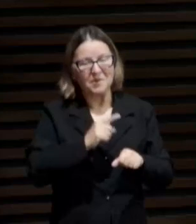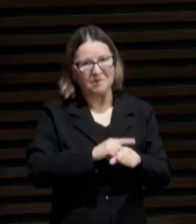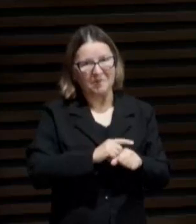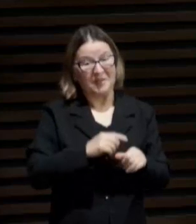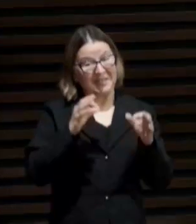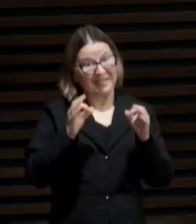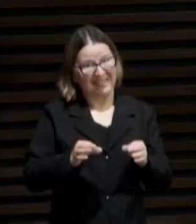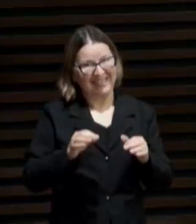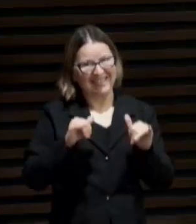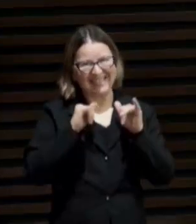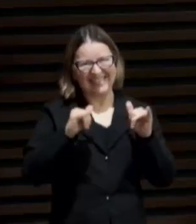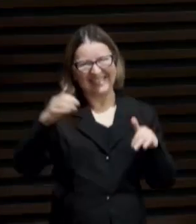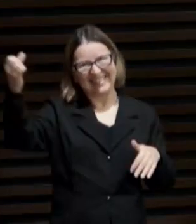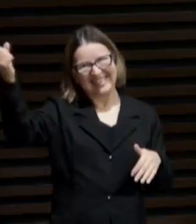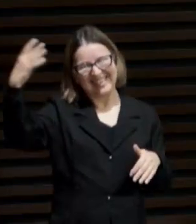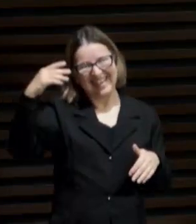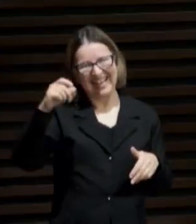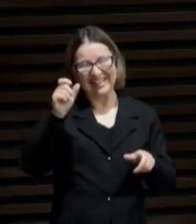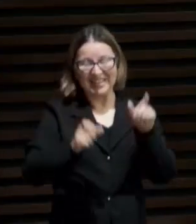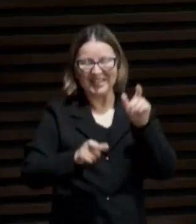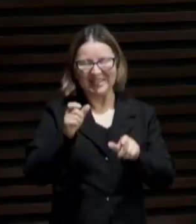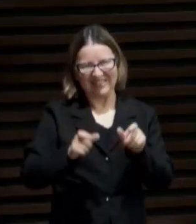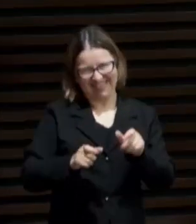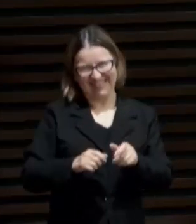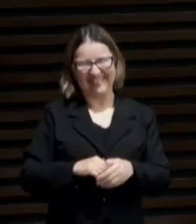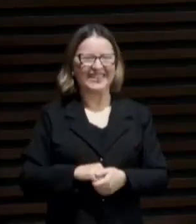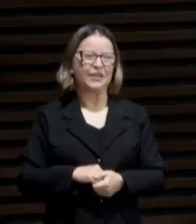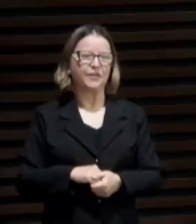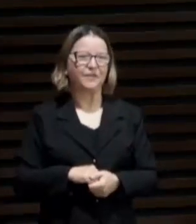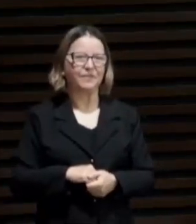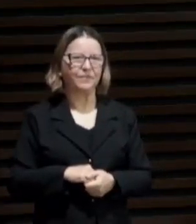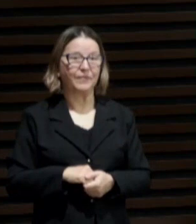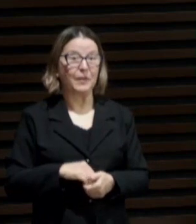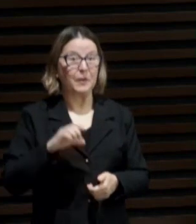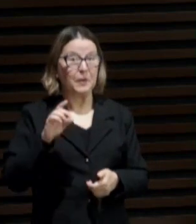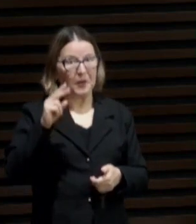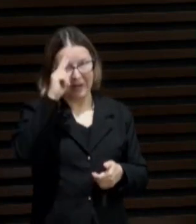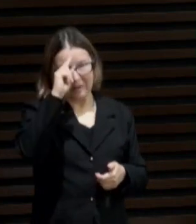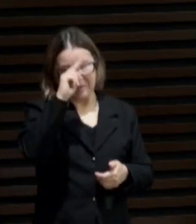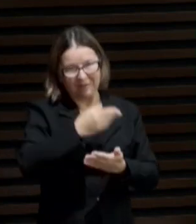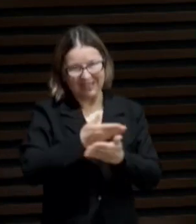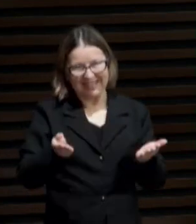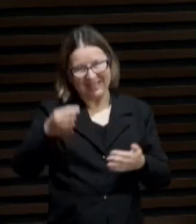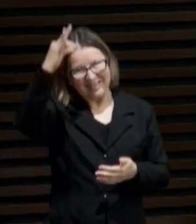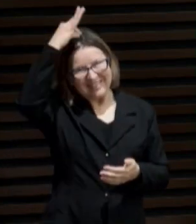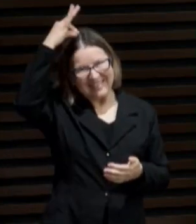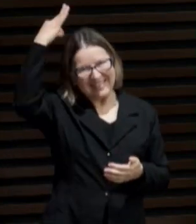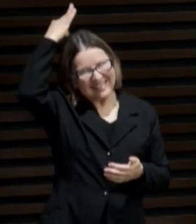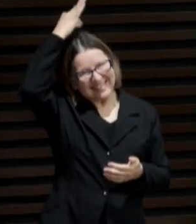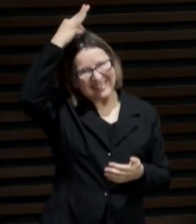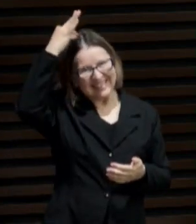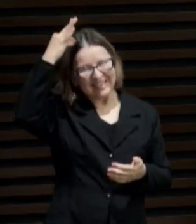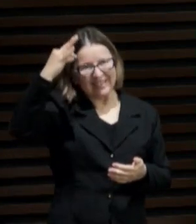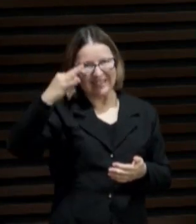assim transmita graça aos que ouvem. Só para lembrar os irmãos que o Espírito Santo, quando